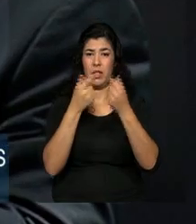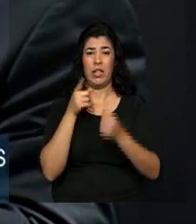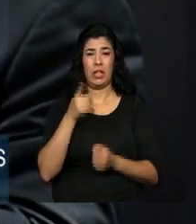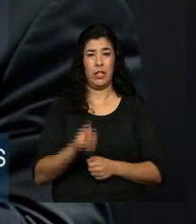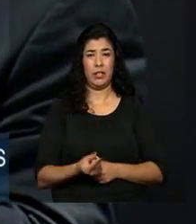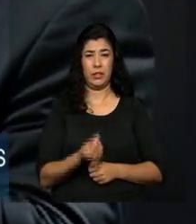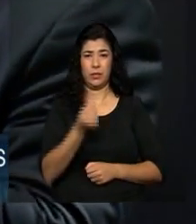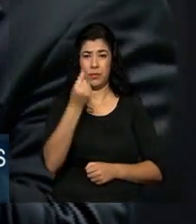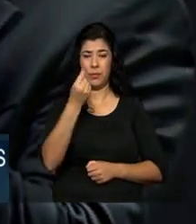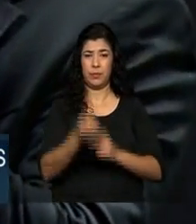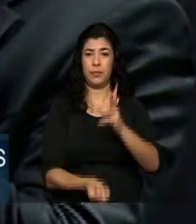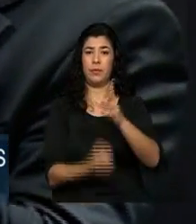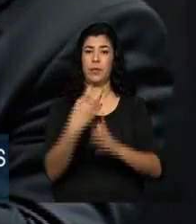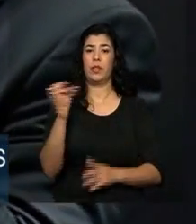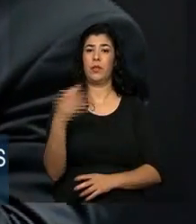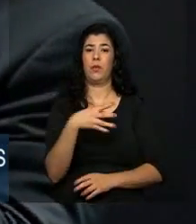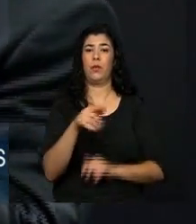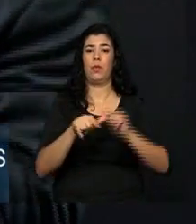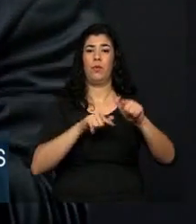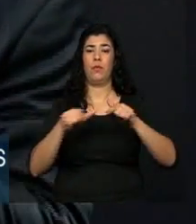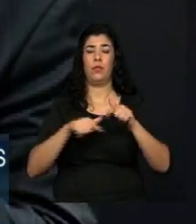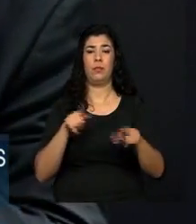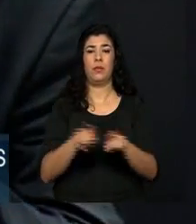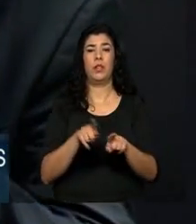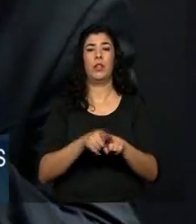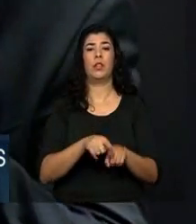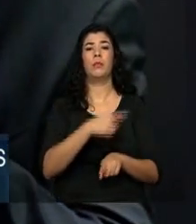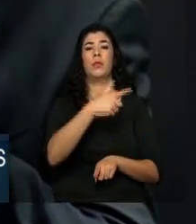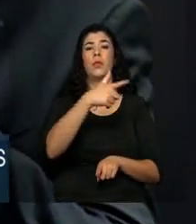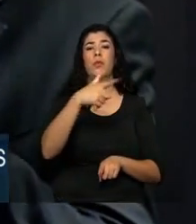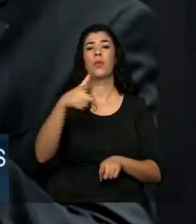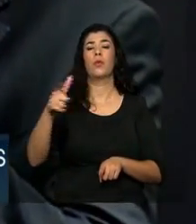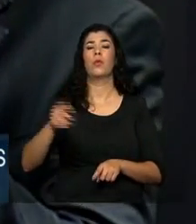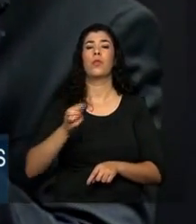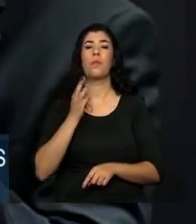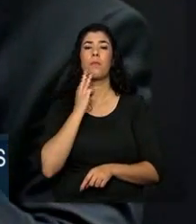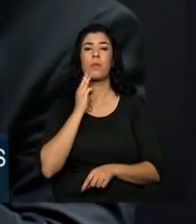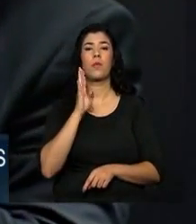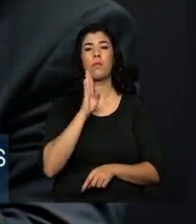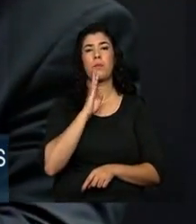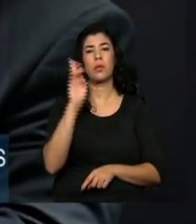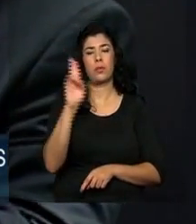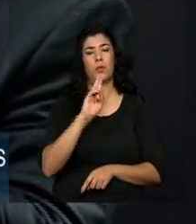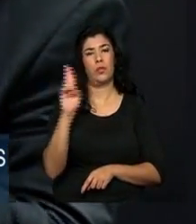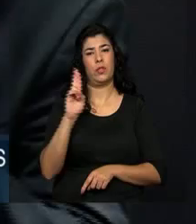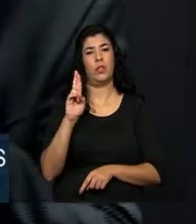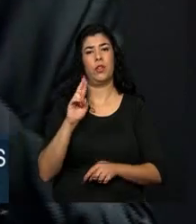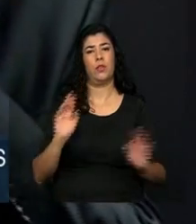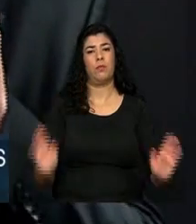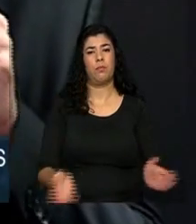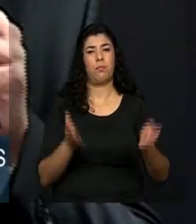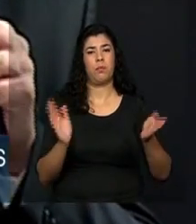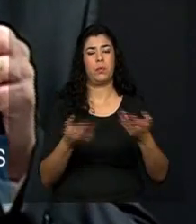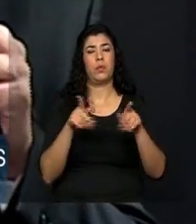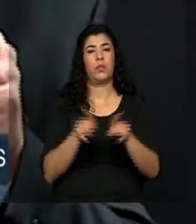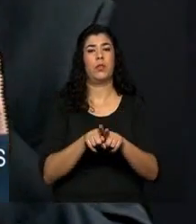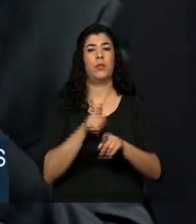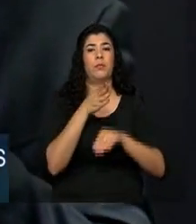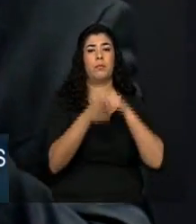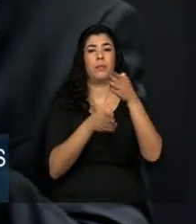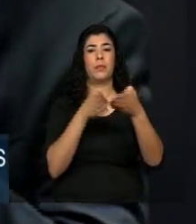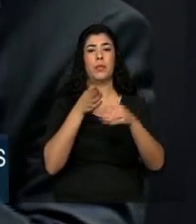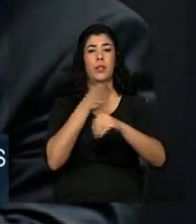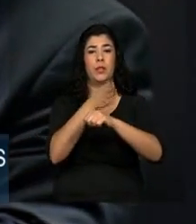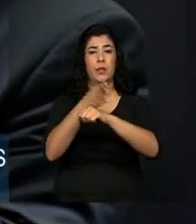alavancou o emprego e também alavancou vários outros milhões e bilhões de reais em investimento próprio